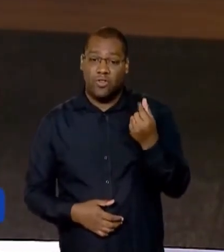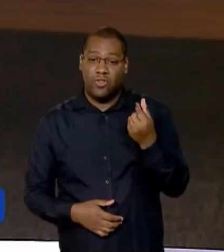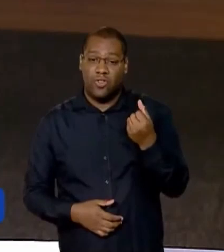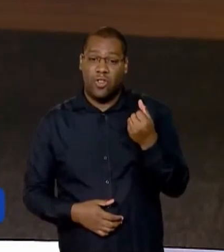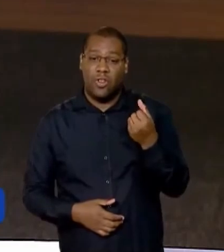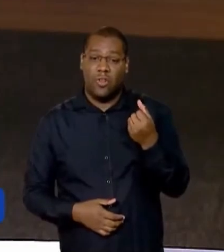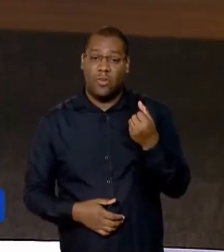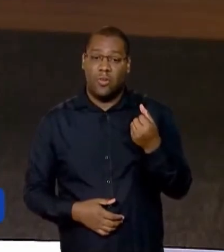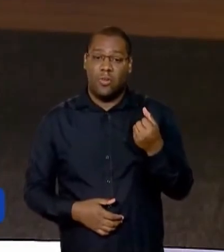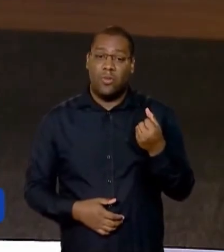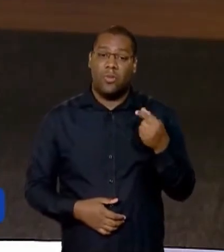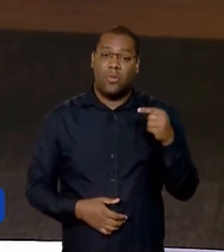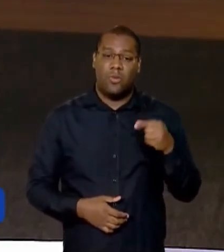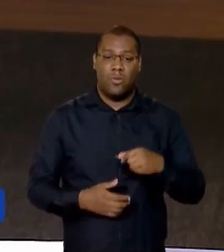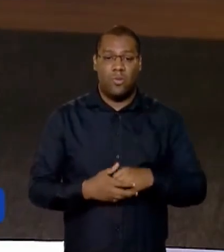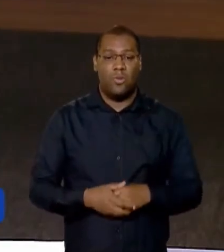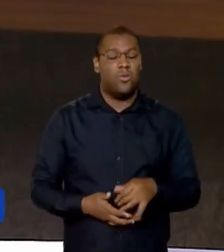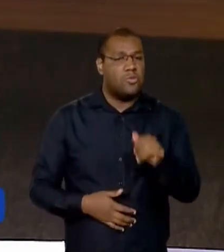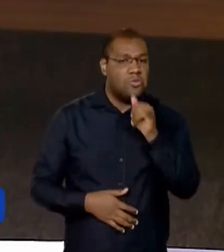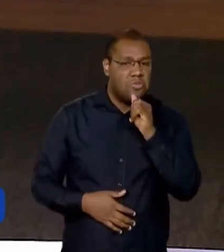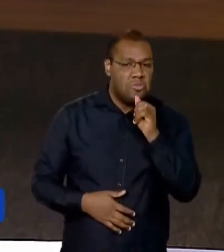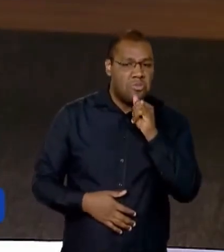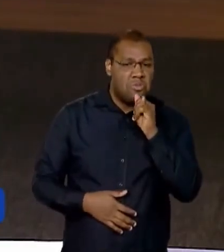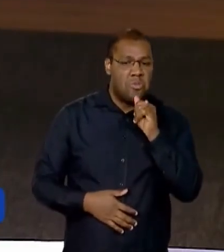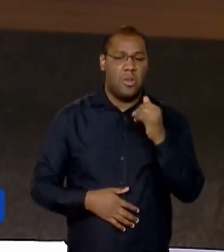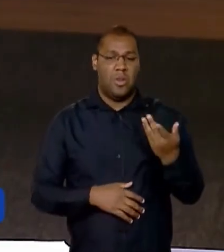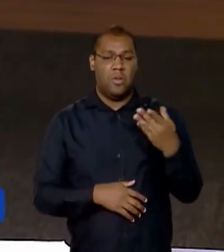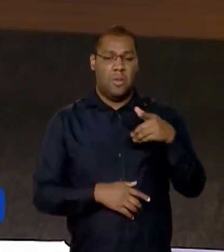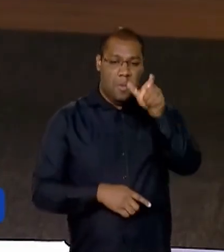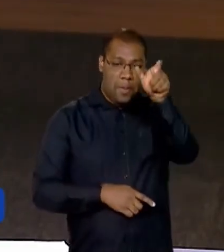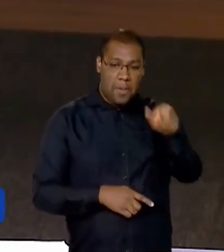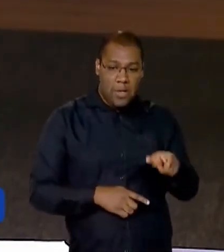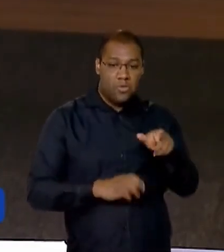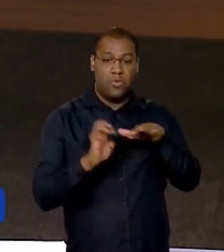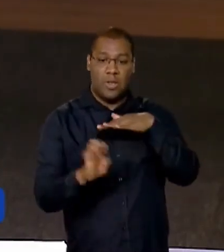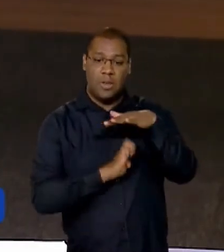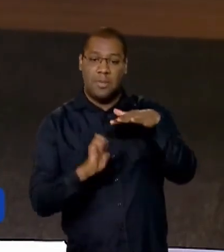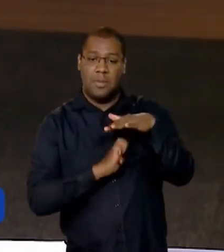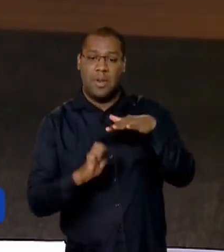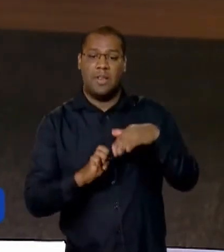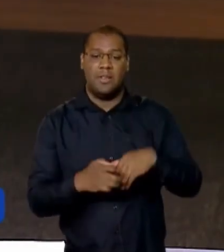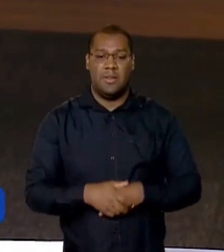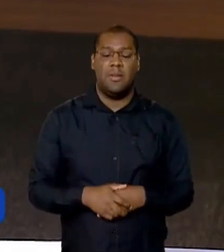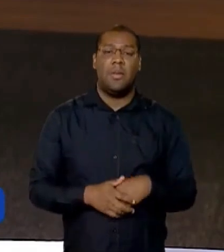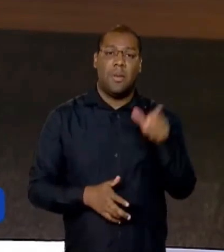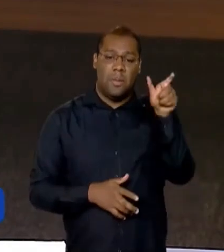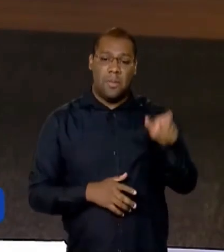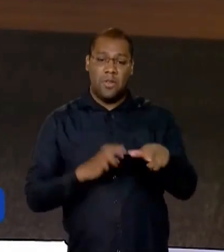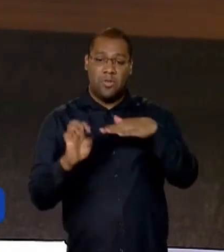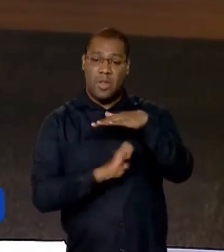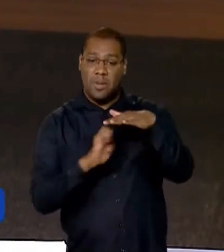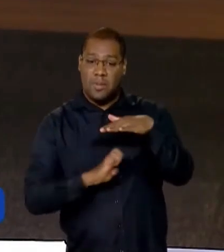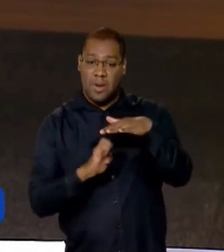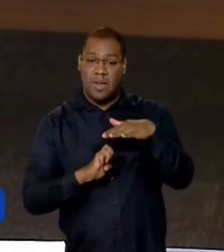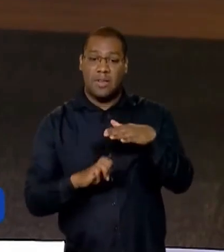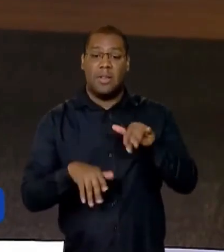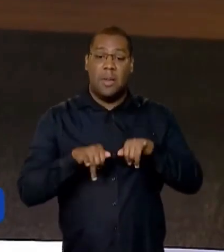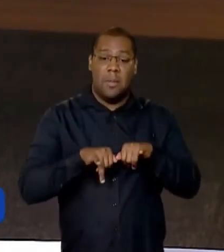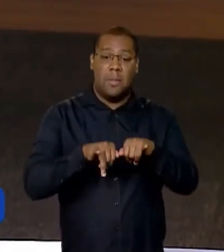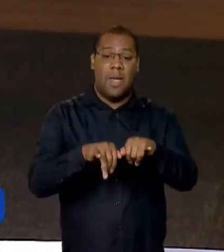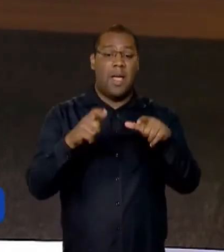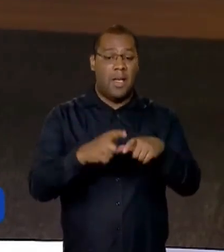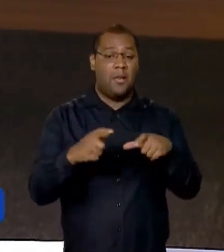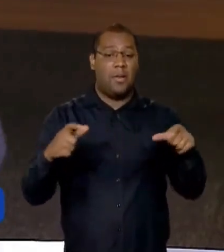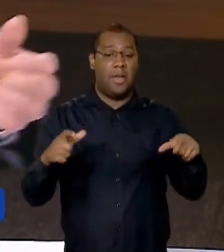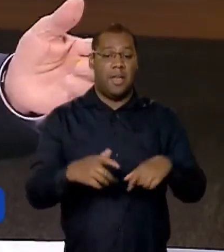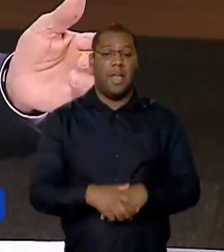nem um empresário que tem um mercado mercado mais promissor o empregado o empresário quando tem um um mercado mais promissor ele vai no banco ele faz